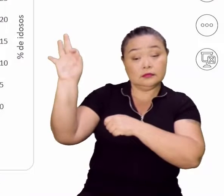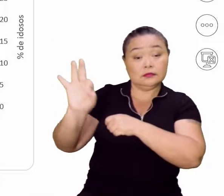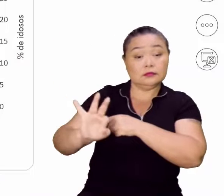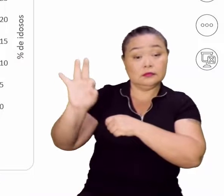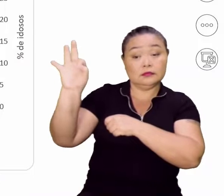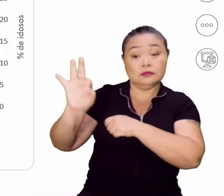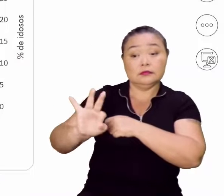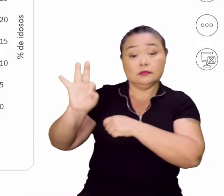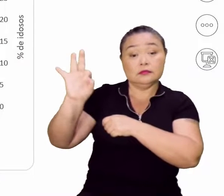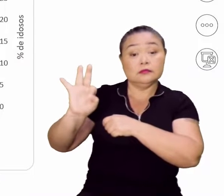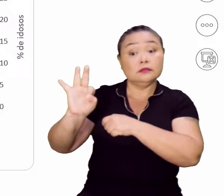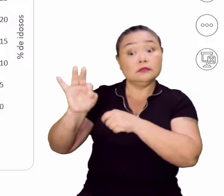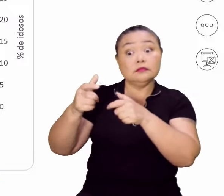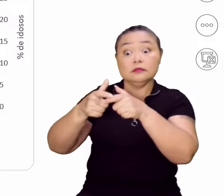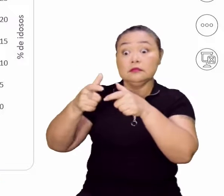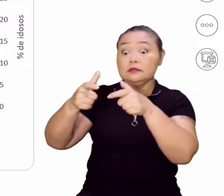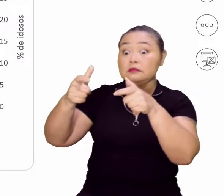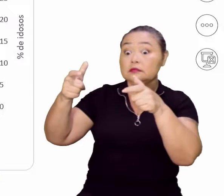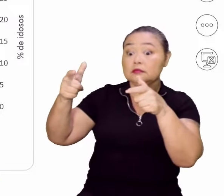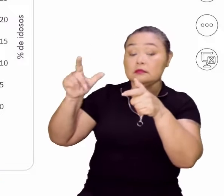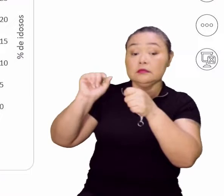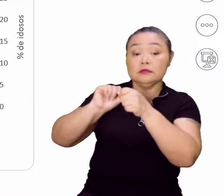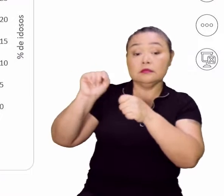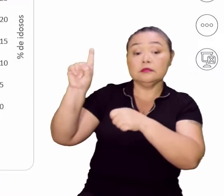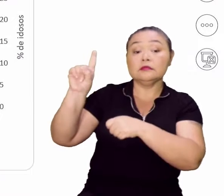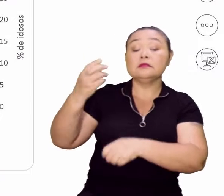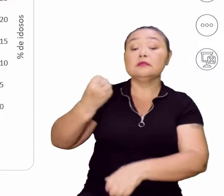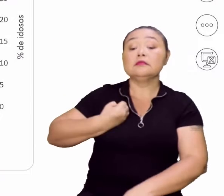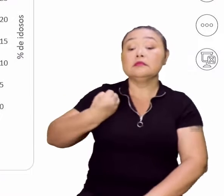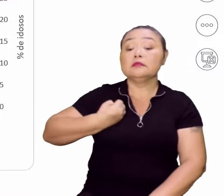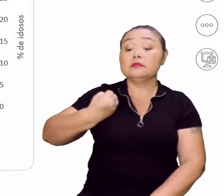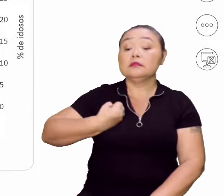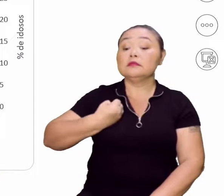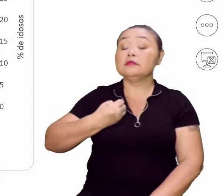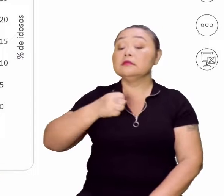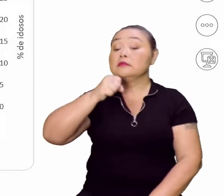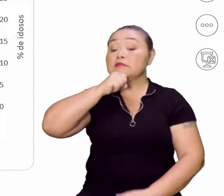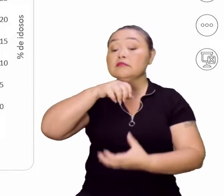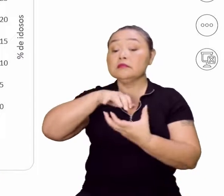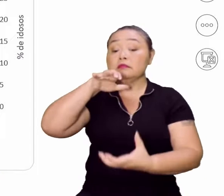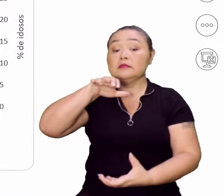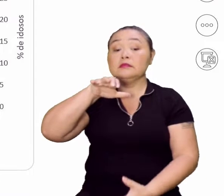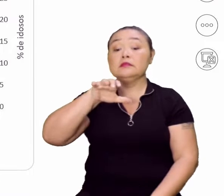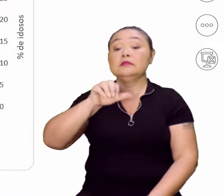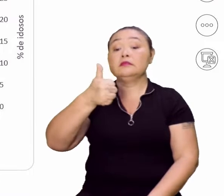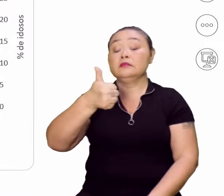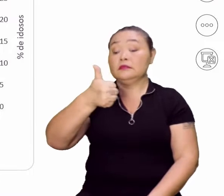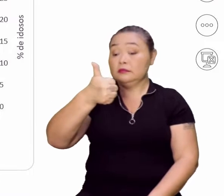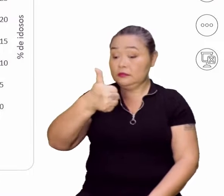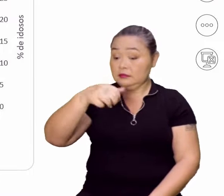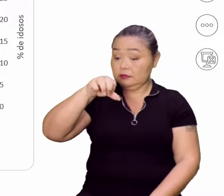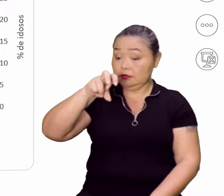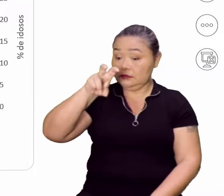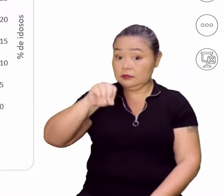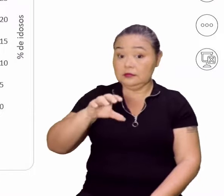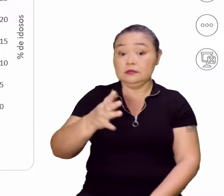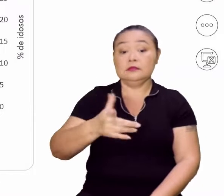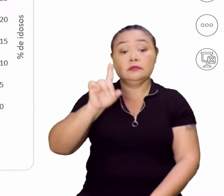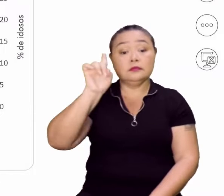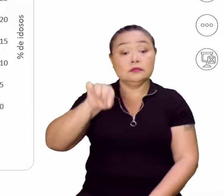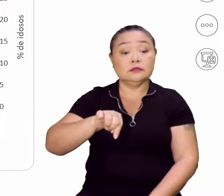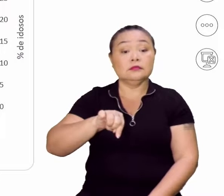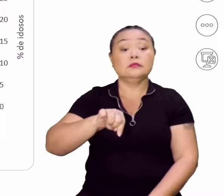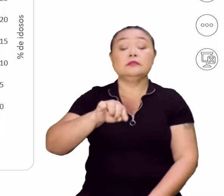taxas elas só tendem a aumentar, tá? O número de idosos em 1950 era de